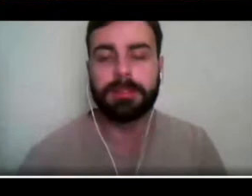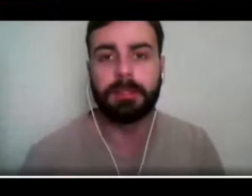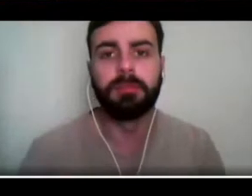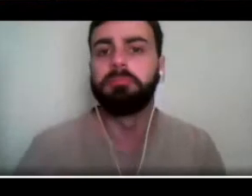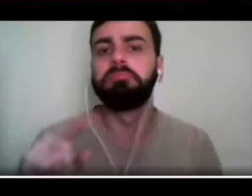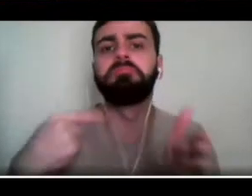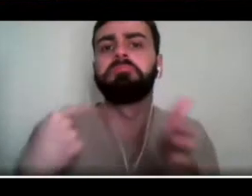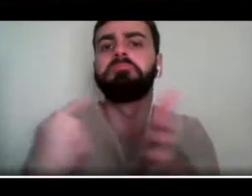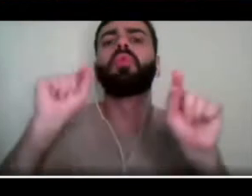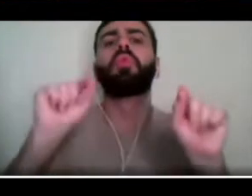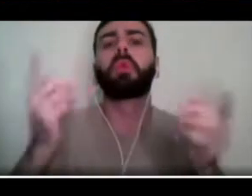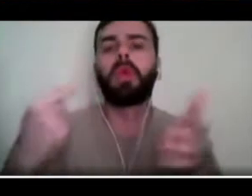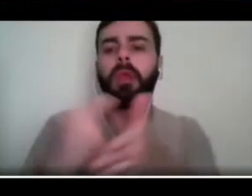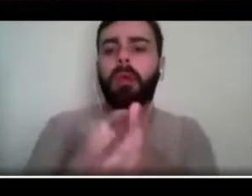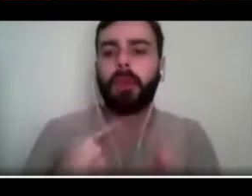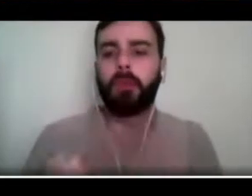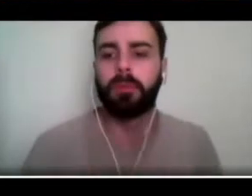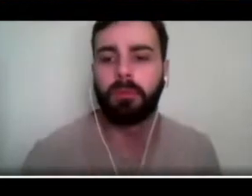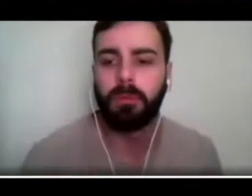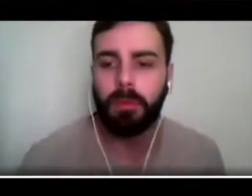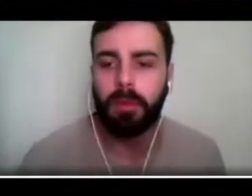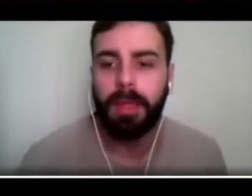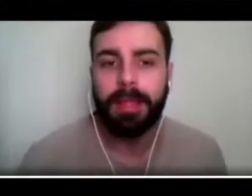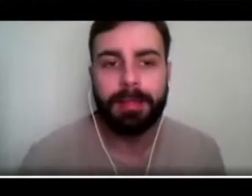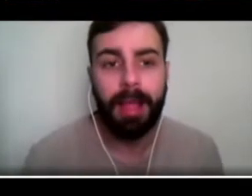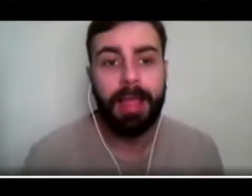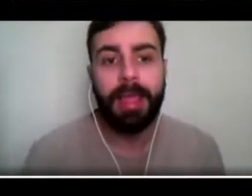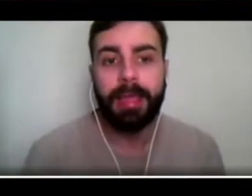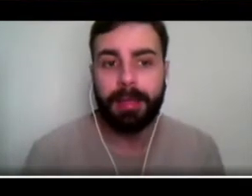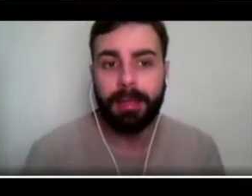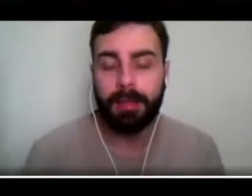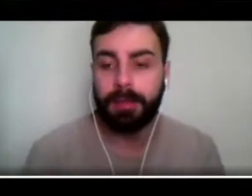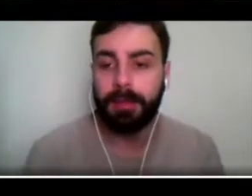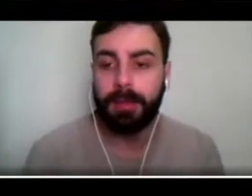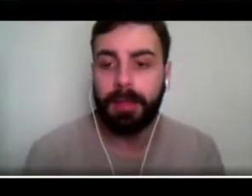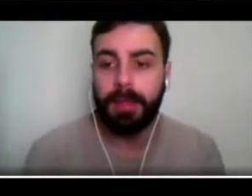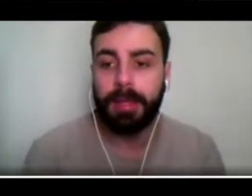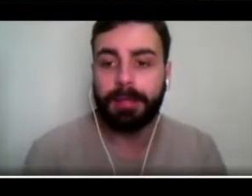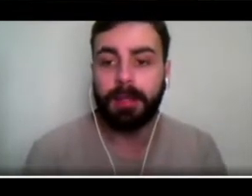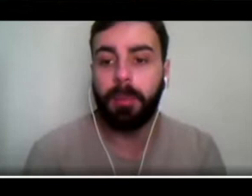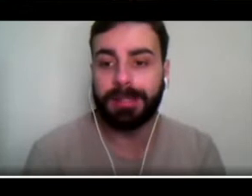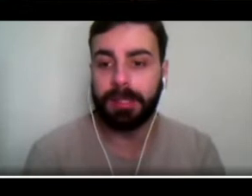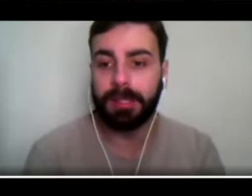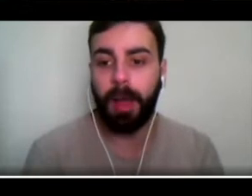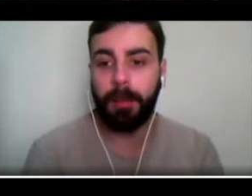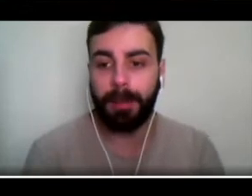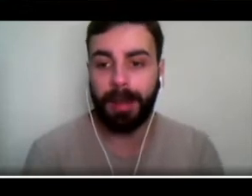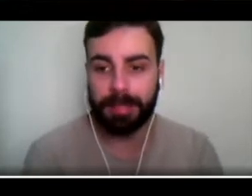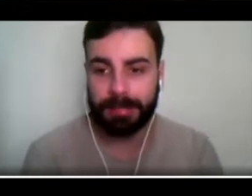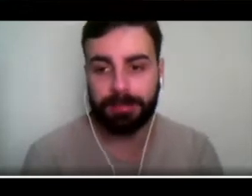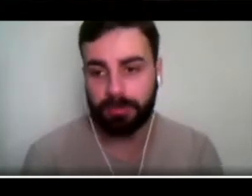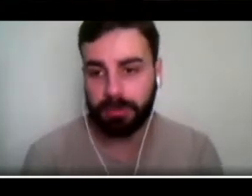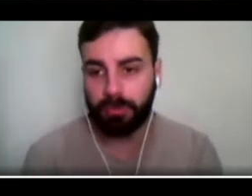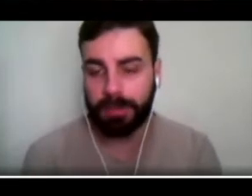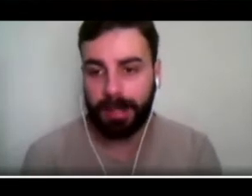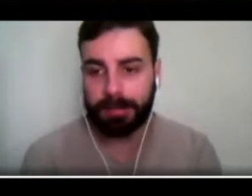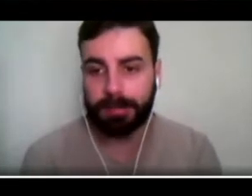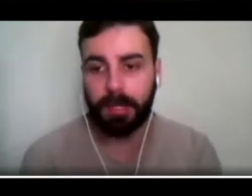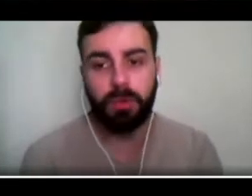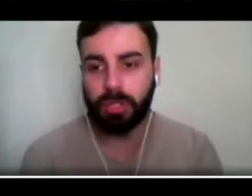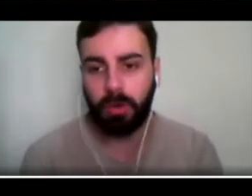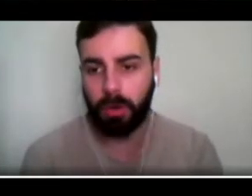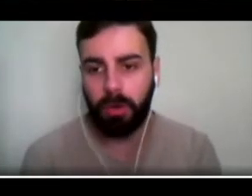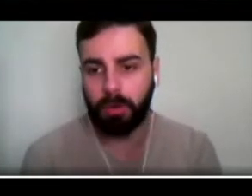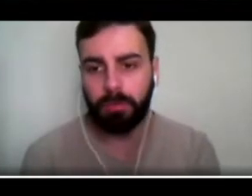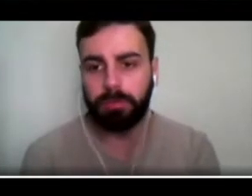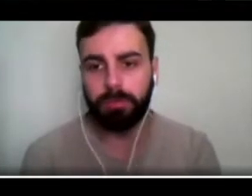tá. Você quer saber de onde que veio isso aqui? Então, Isso por aqui, exemplo, a partir dessa função que foi dada, então, eu já